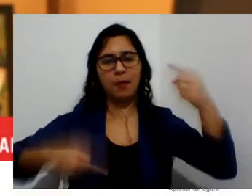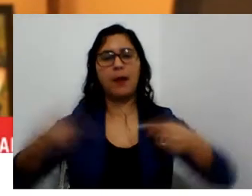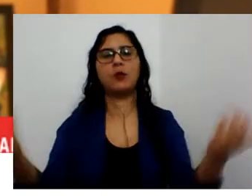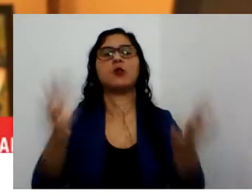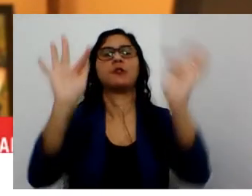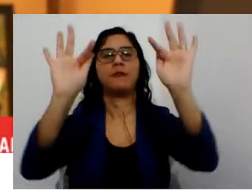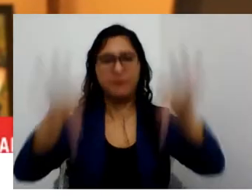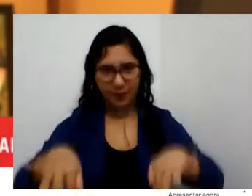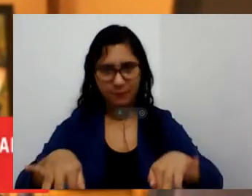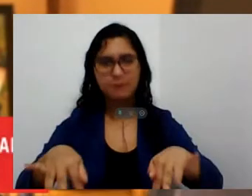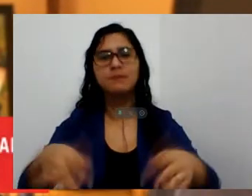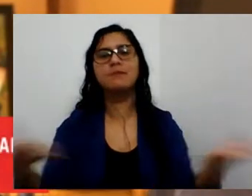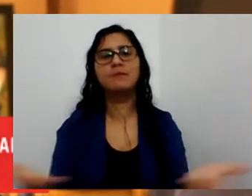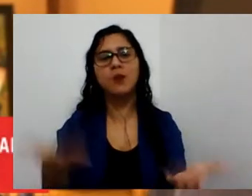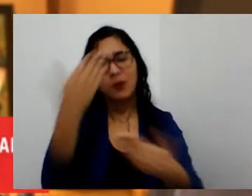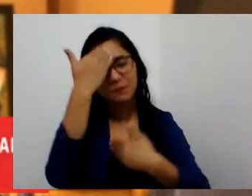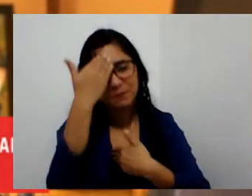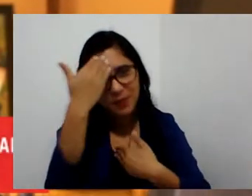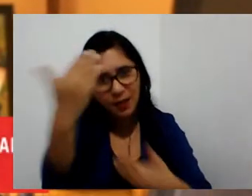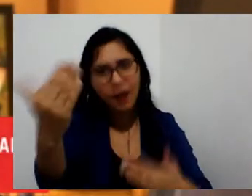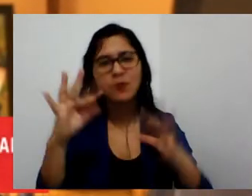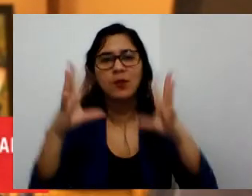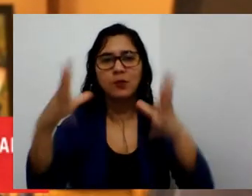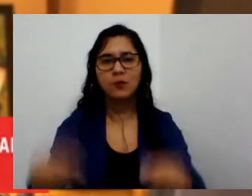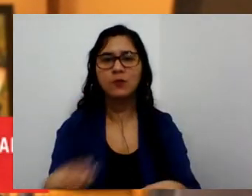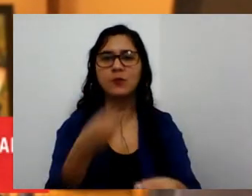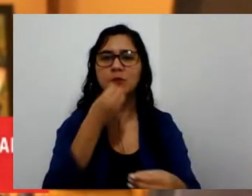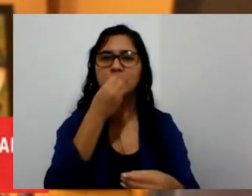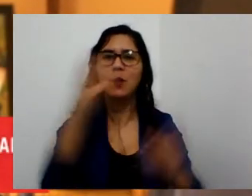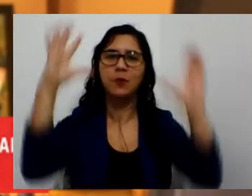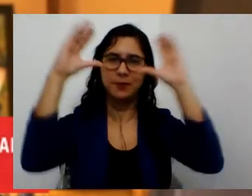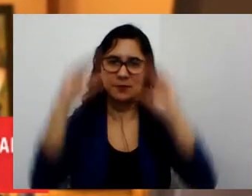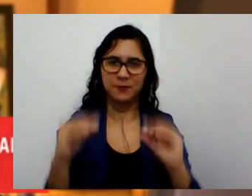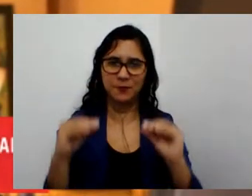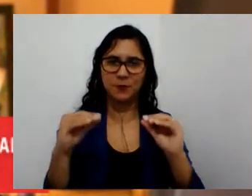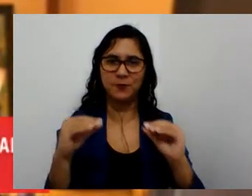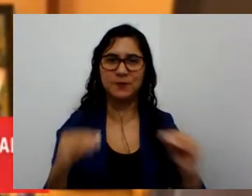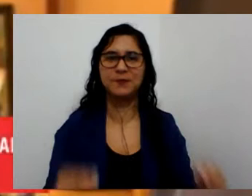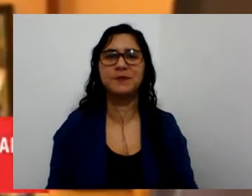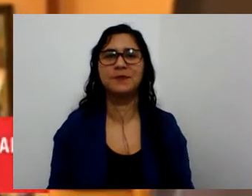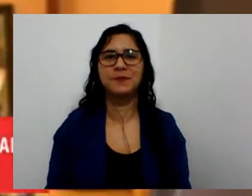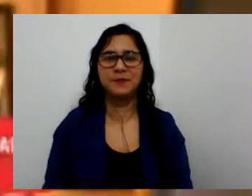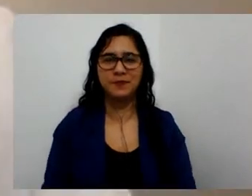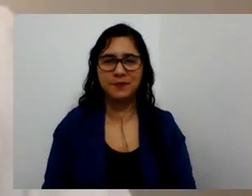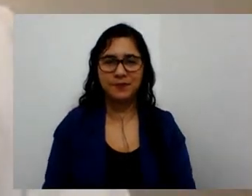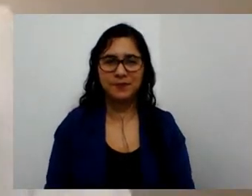todos, meu muito obrigado e uma boa noite.